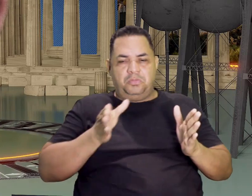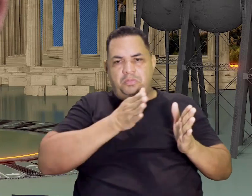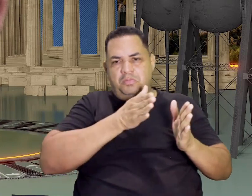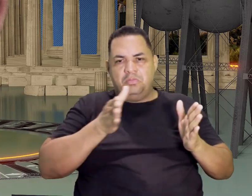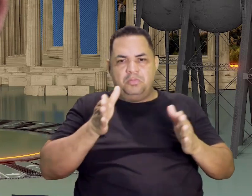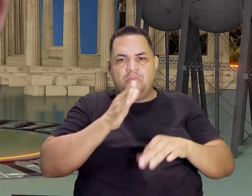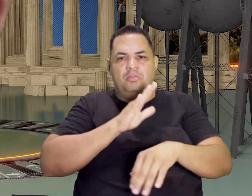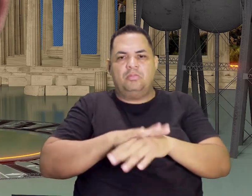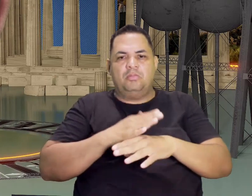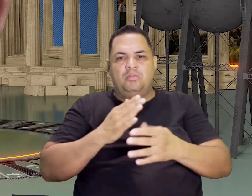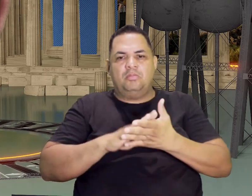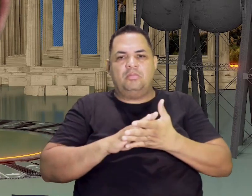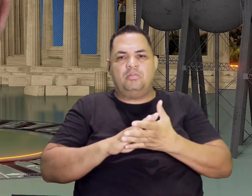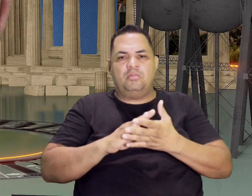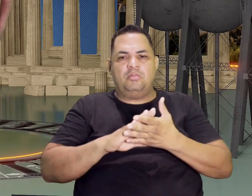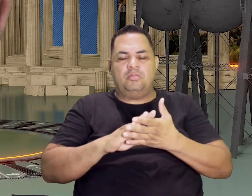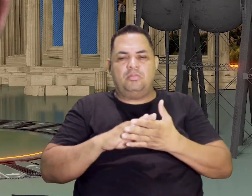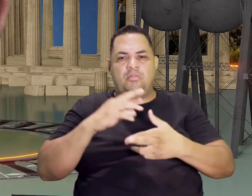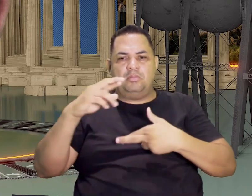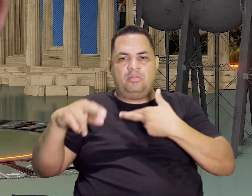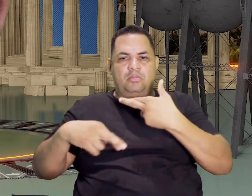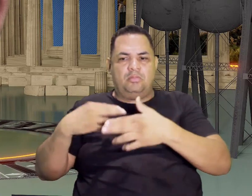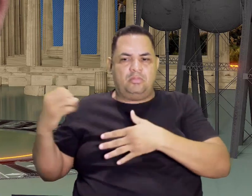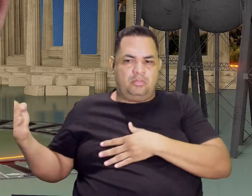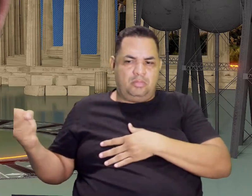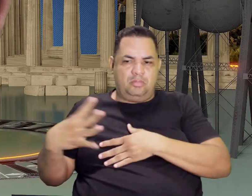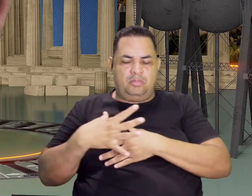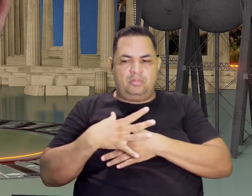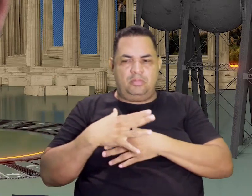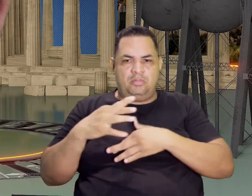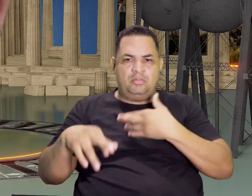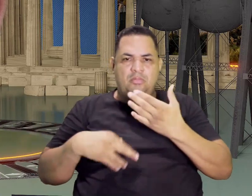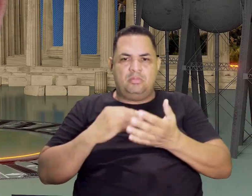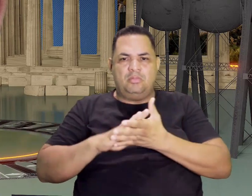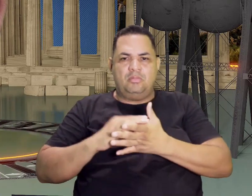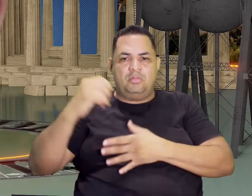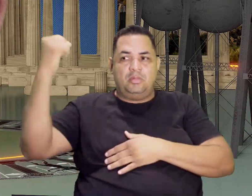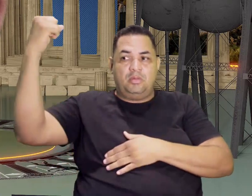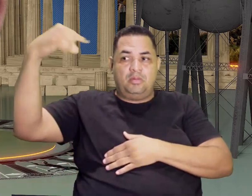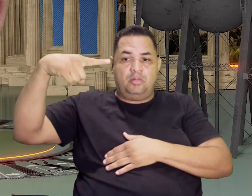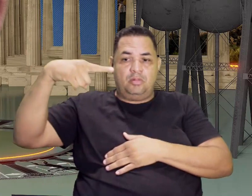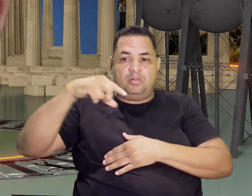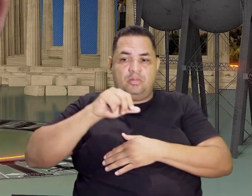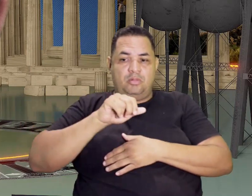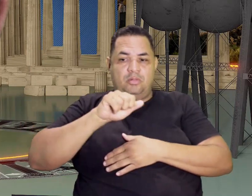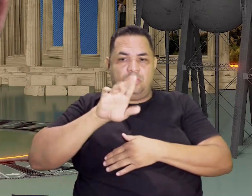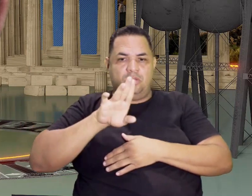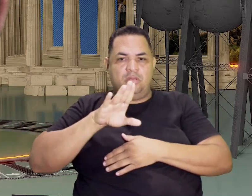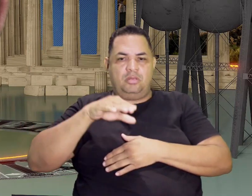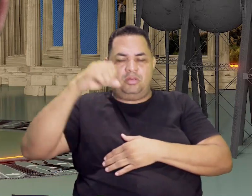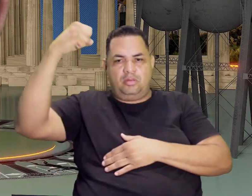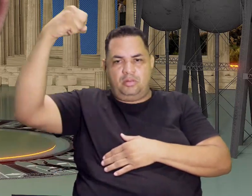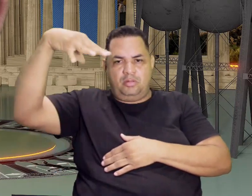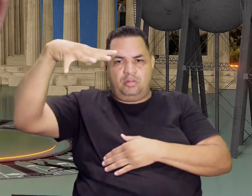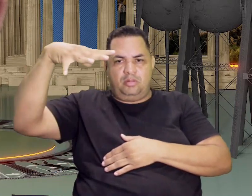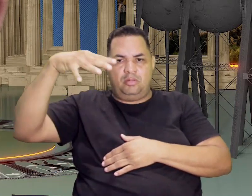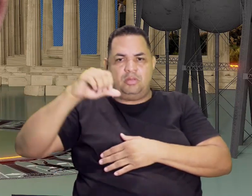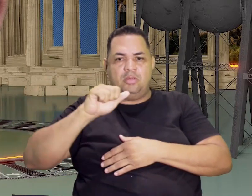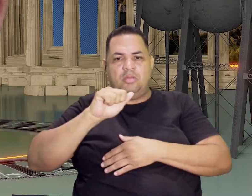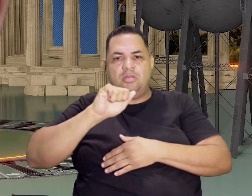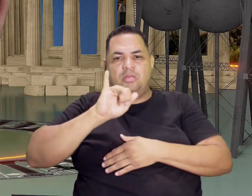é a Idade das Trevas, ou seja, o Renascimento renasceu, o Iluminismo iluminou. É a forma de pensar, tá? Uma